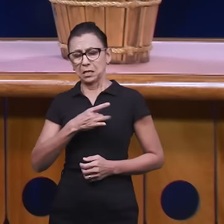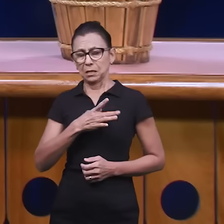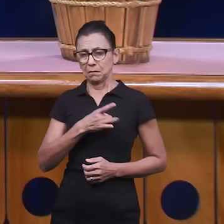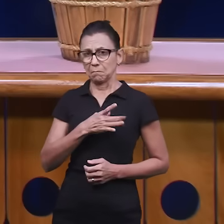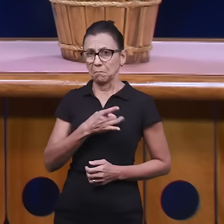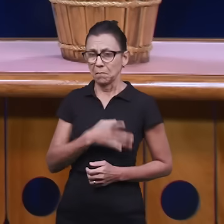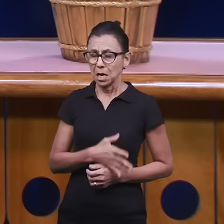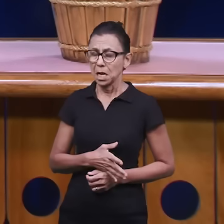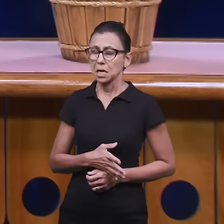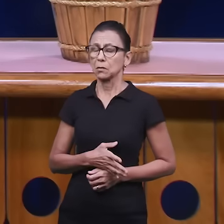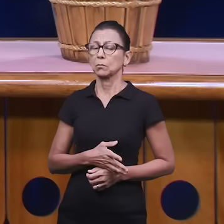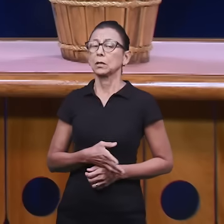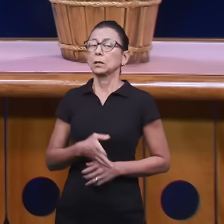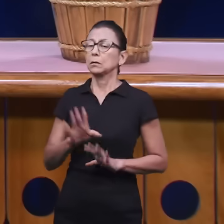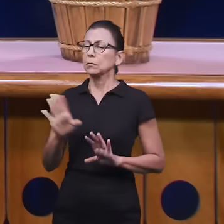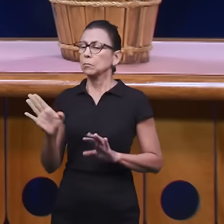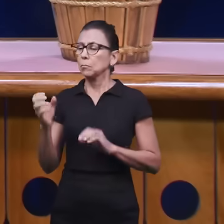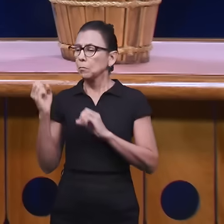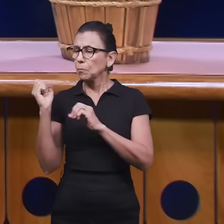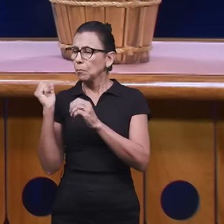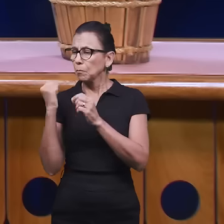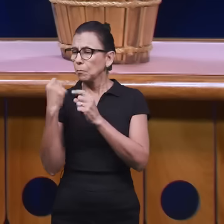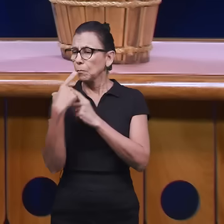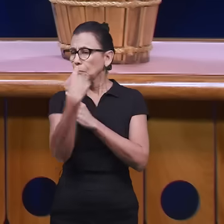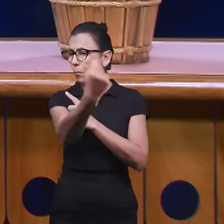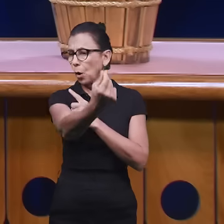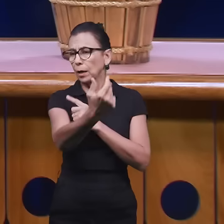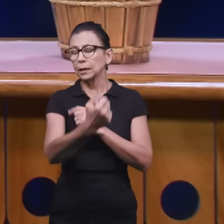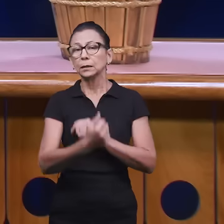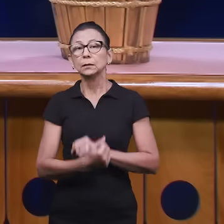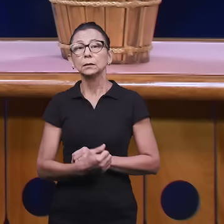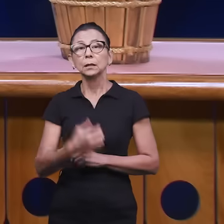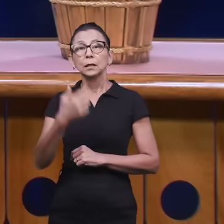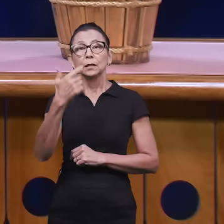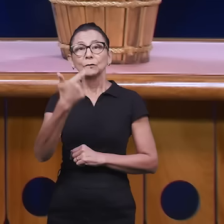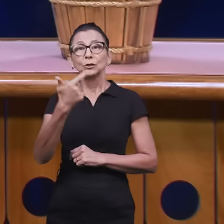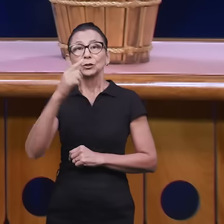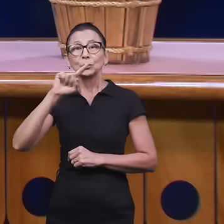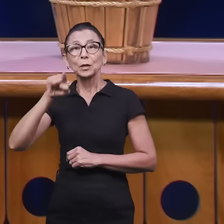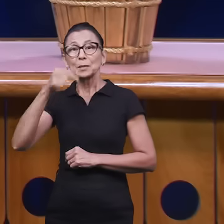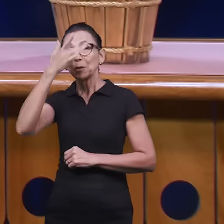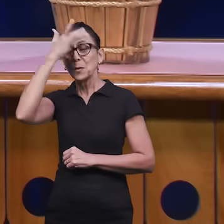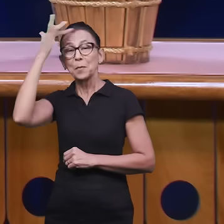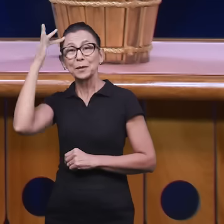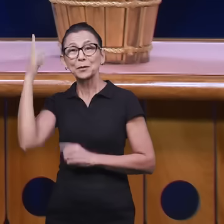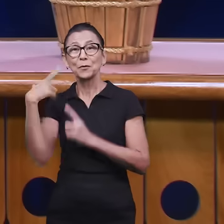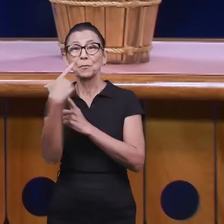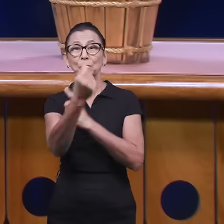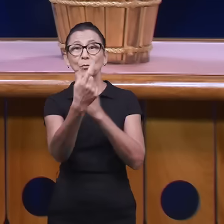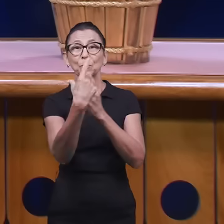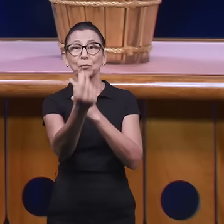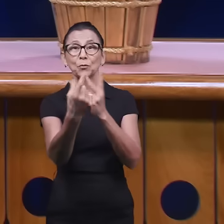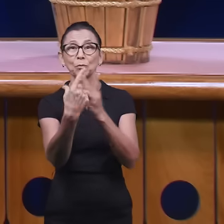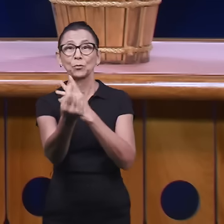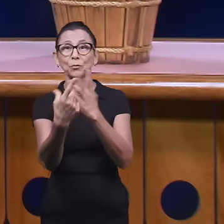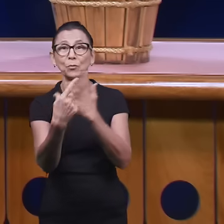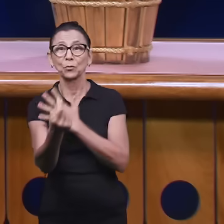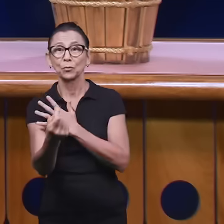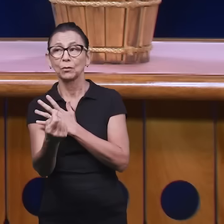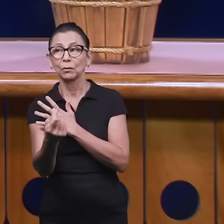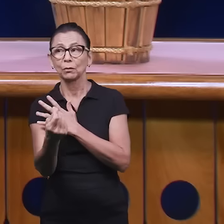batalha e tal, deu essa palavra, pode voltar. Voltaram 22 mil, ficaram só 10